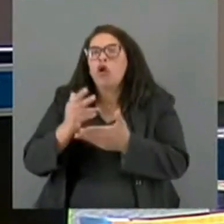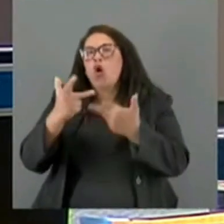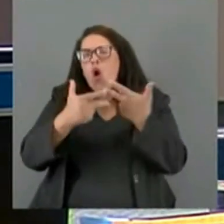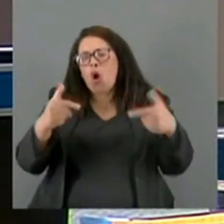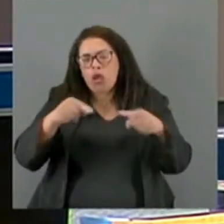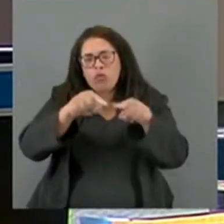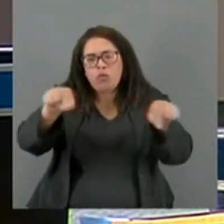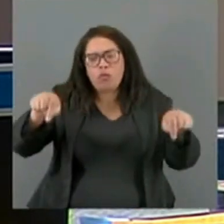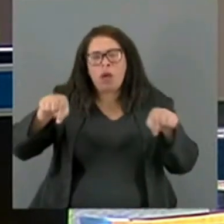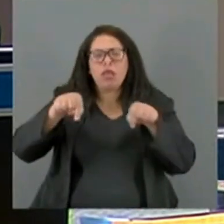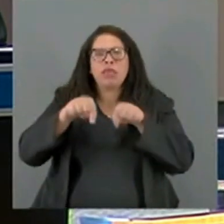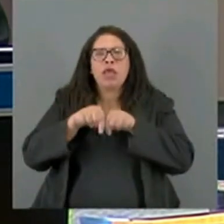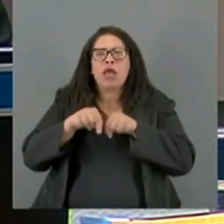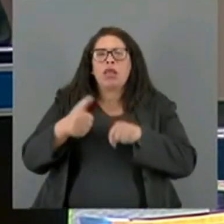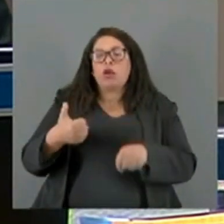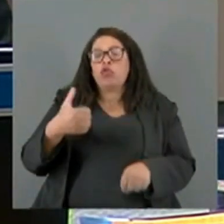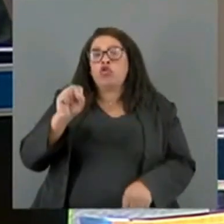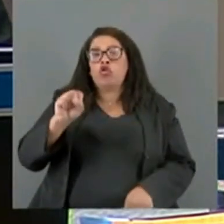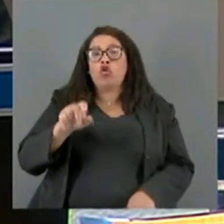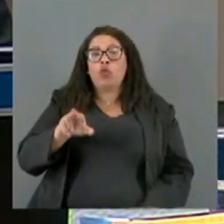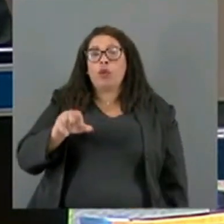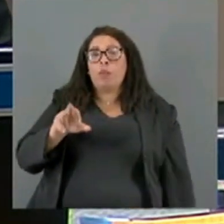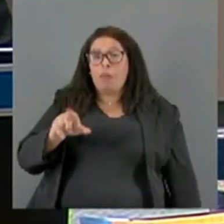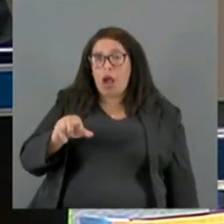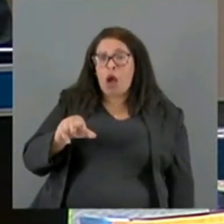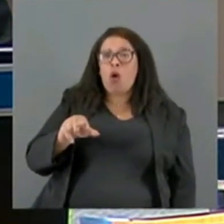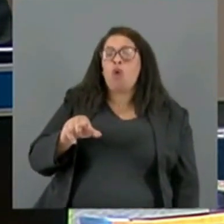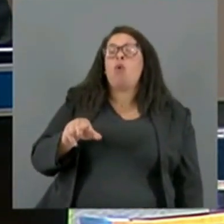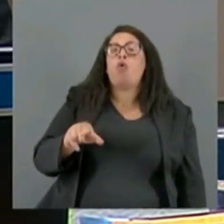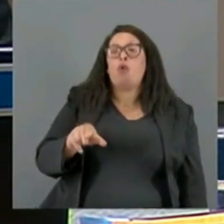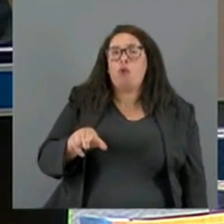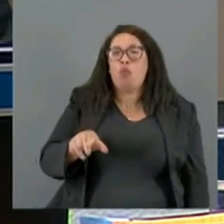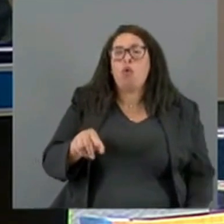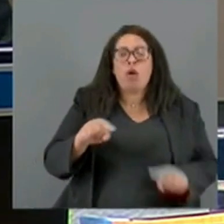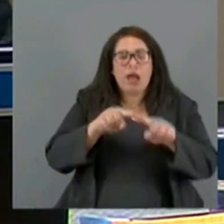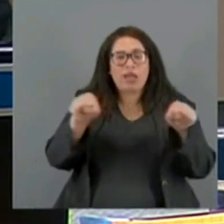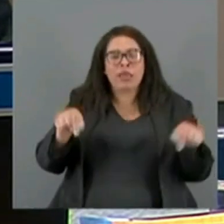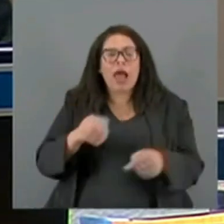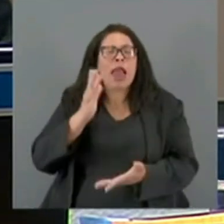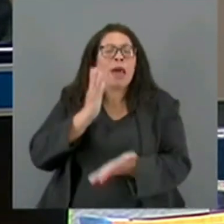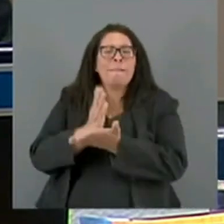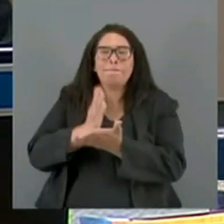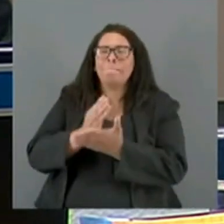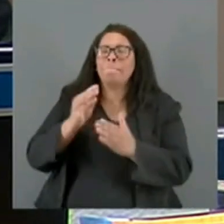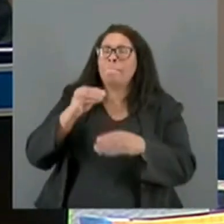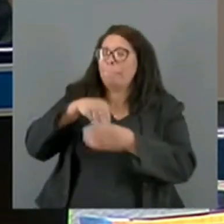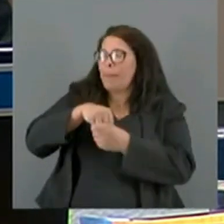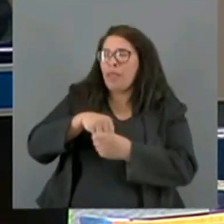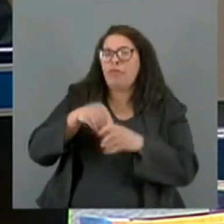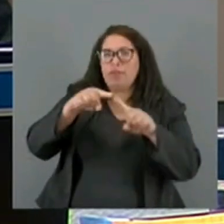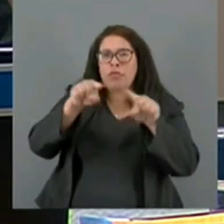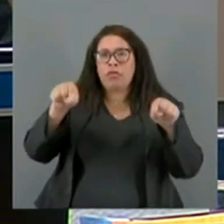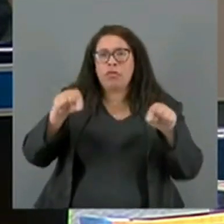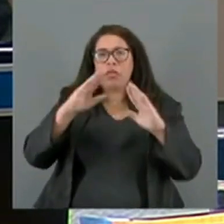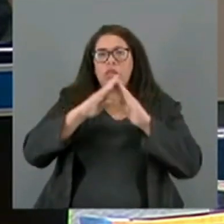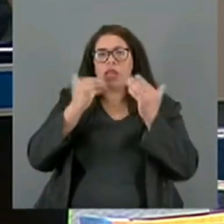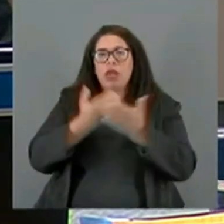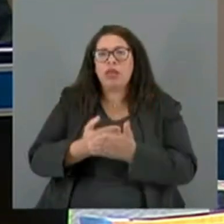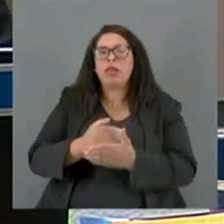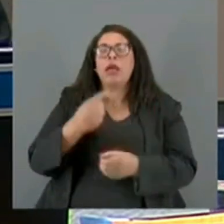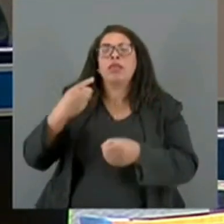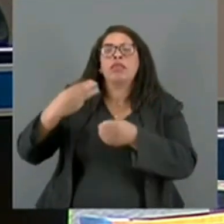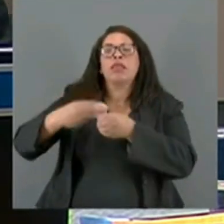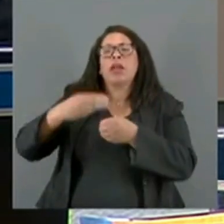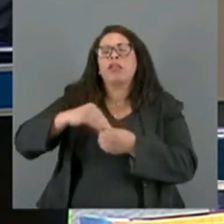espaço de humilde casa, com 18 irmãos, o exíguo espaço de humilde casa, lá em Juazeiro do